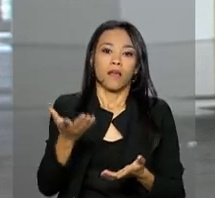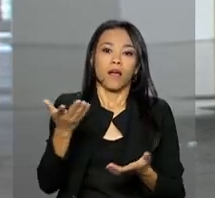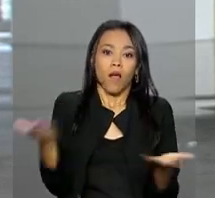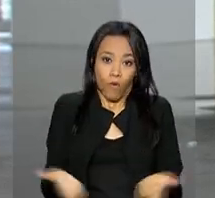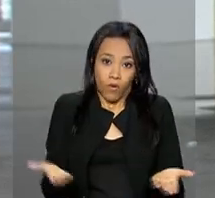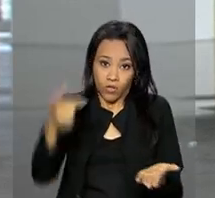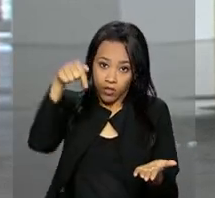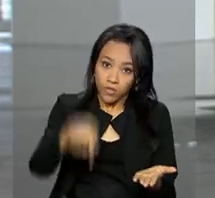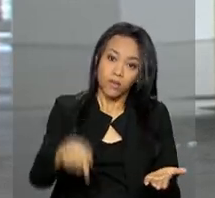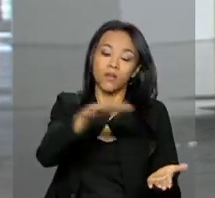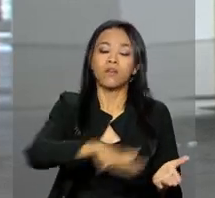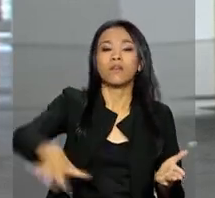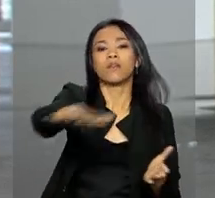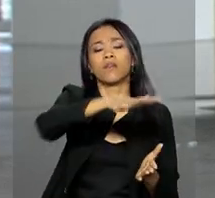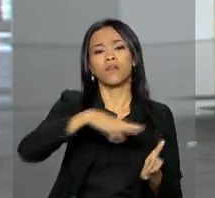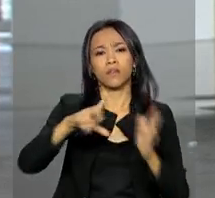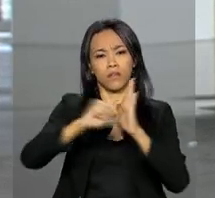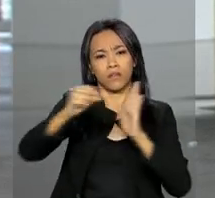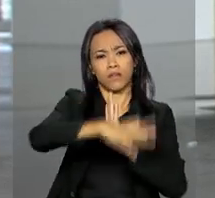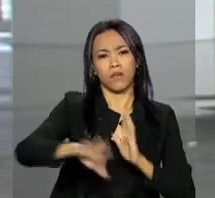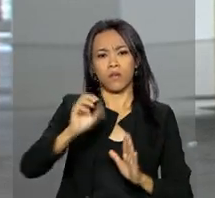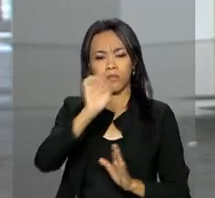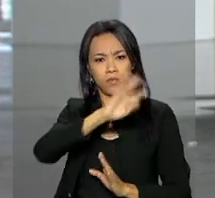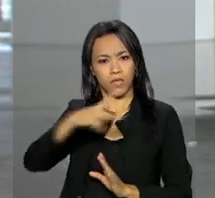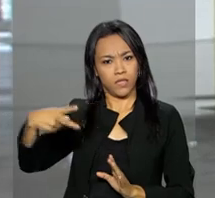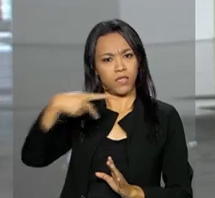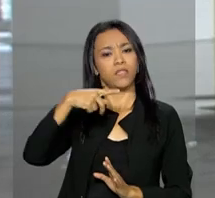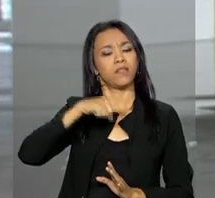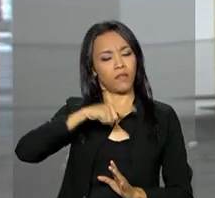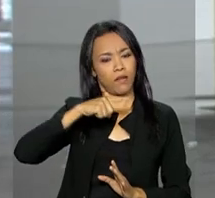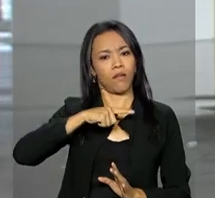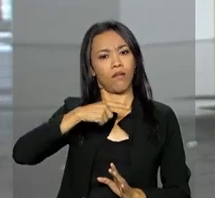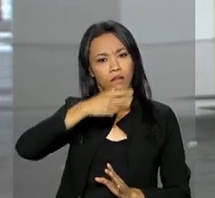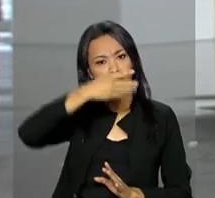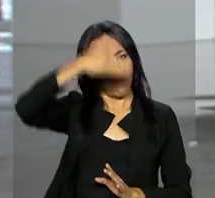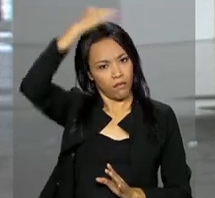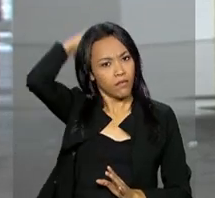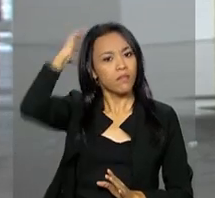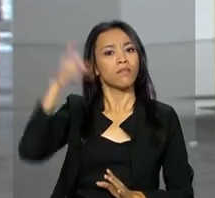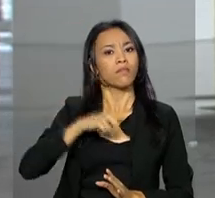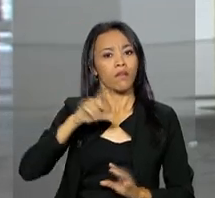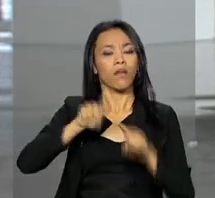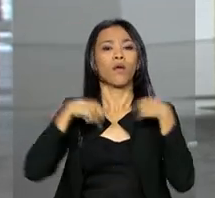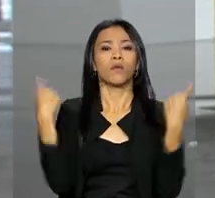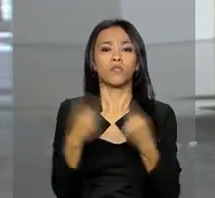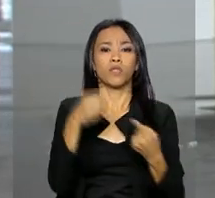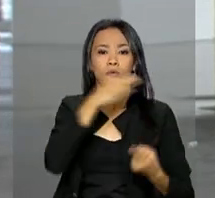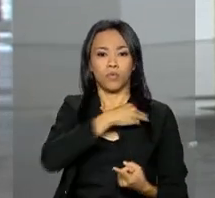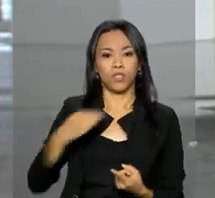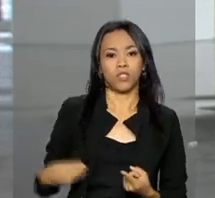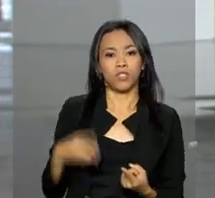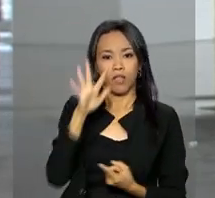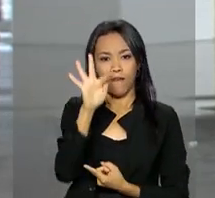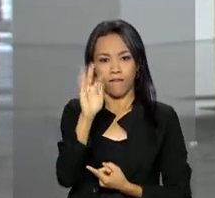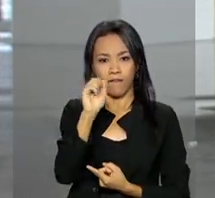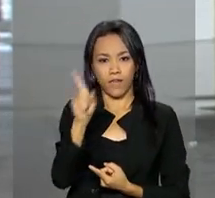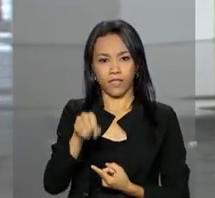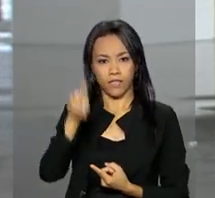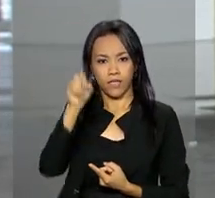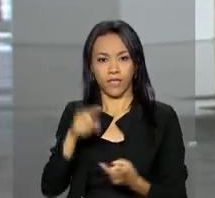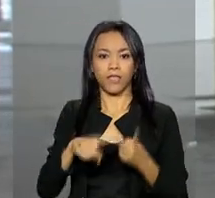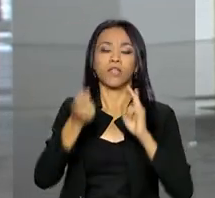Palácio do Planalto o presidente Michel tem reunião com os ministros da Fazenda Henrique merelles do